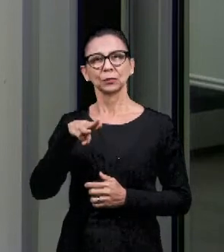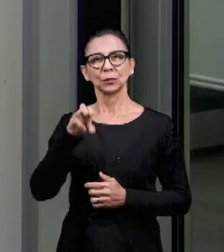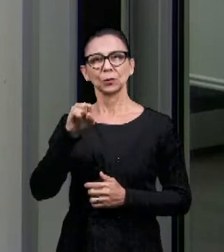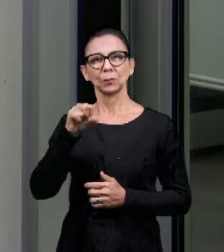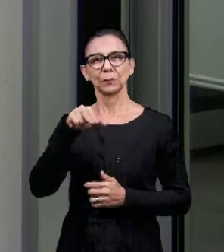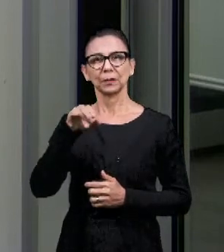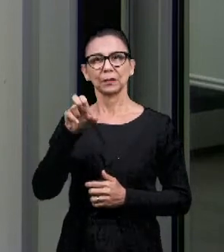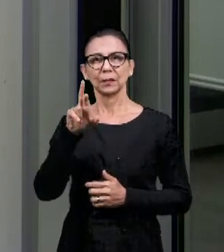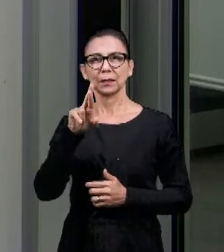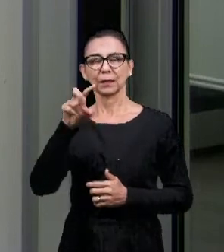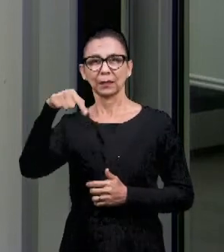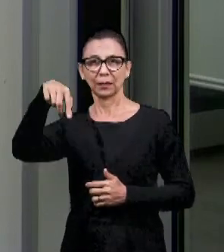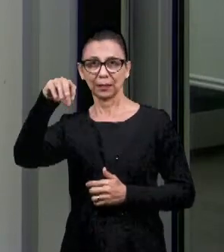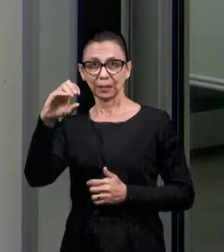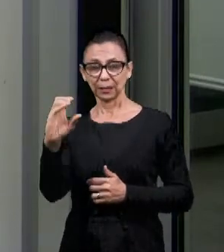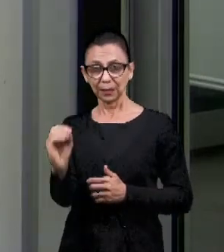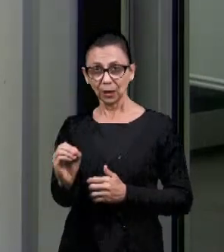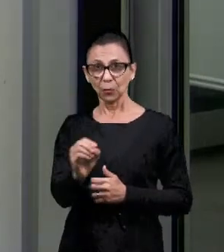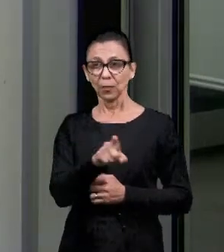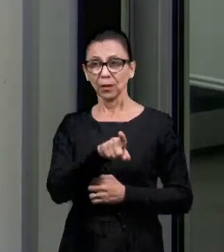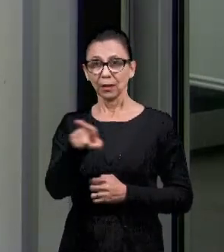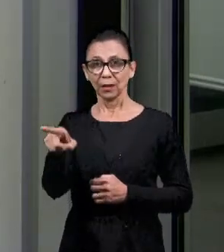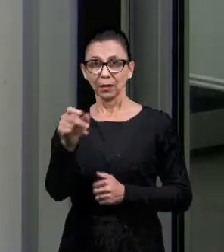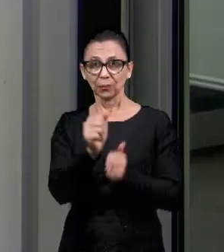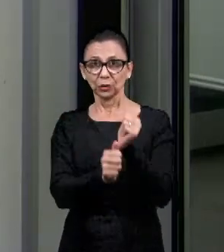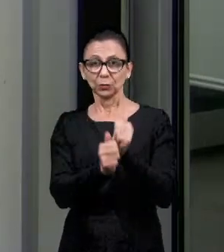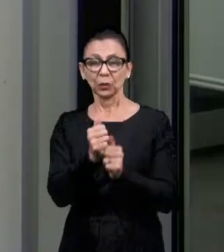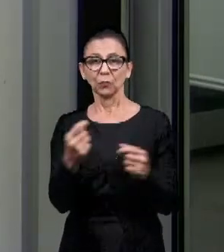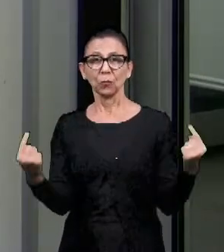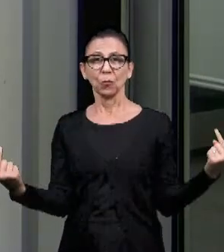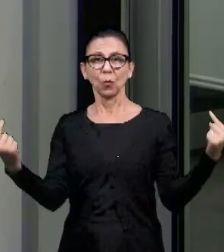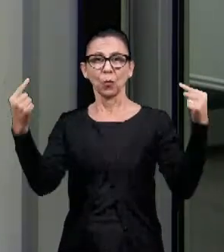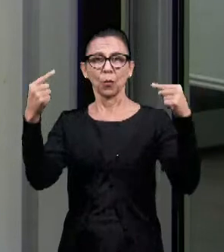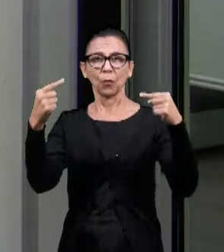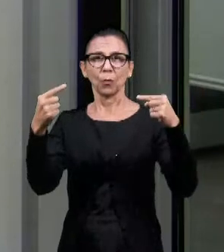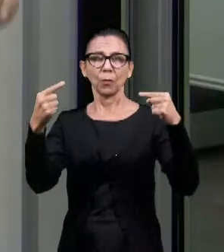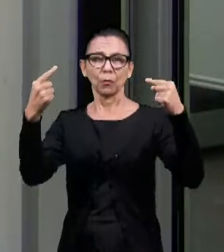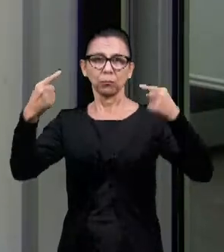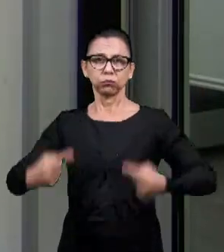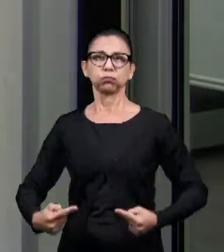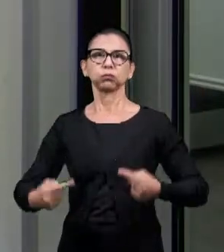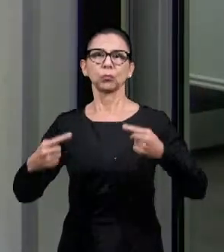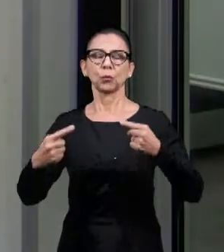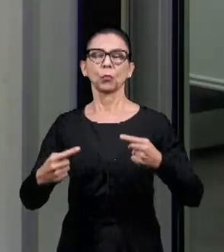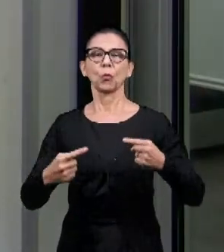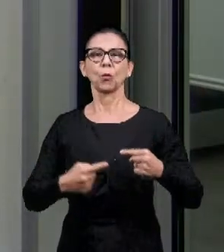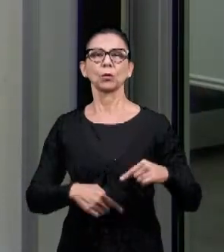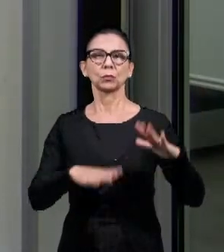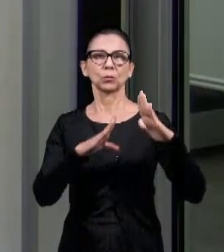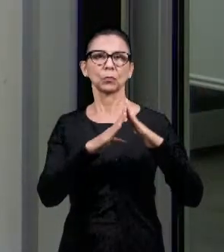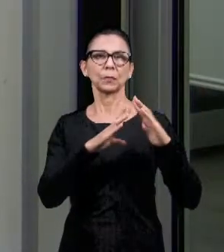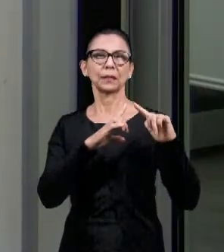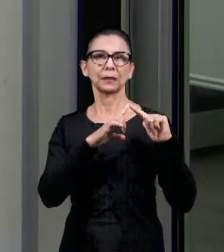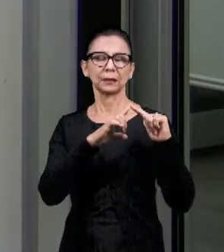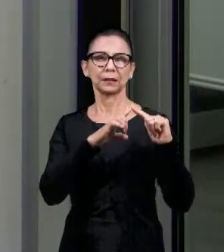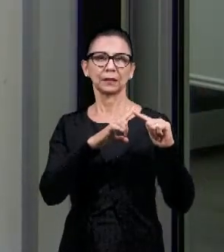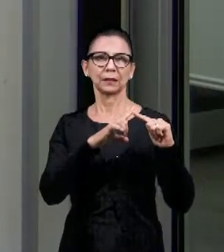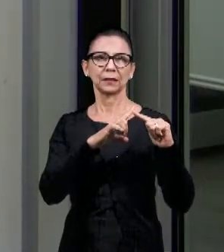Foi contra um colégio, até o Colégio Batista. Eu era do colégio lá em Valadares e